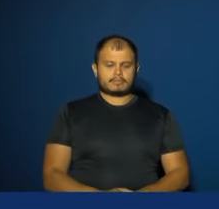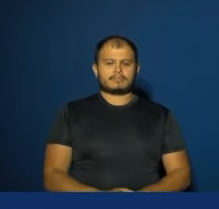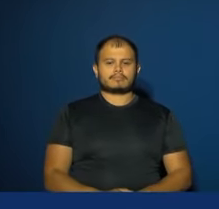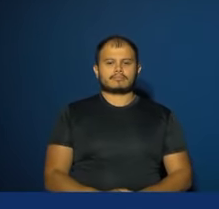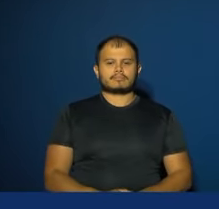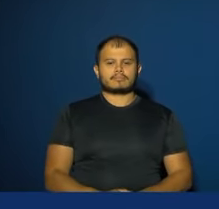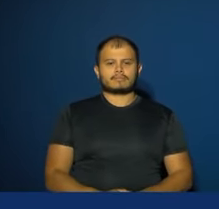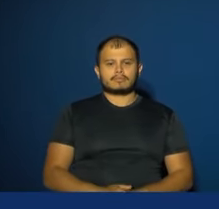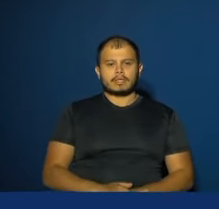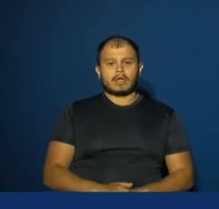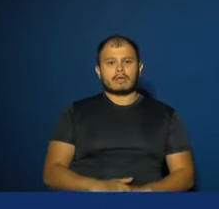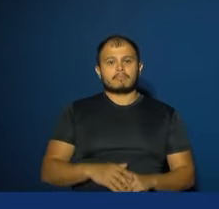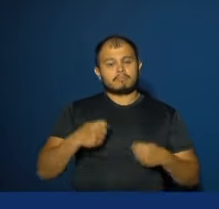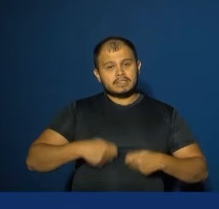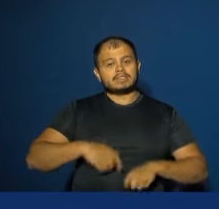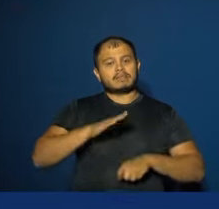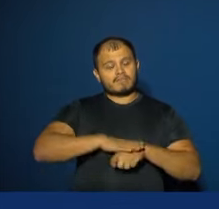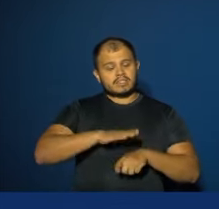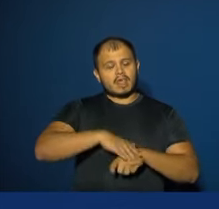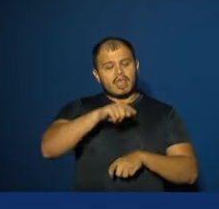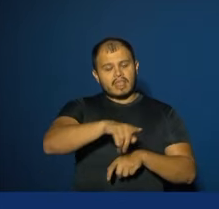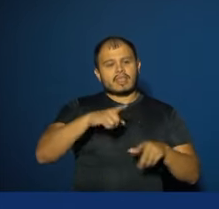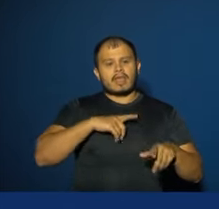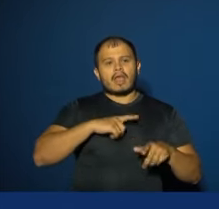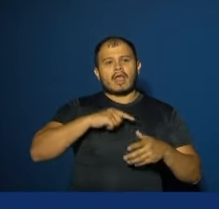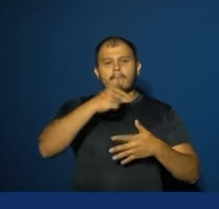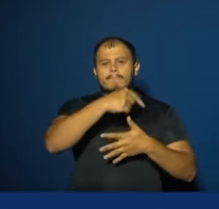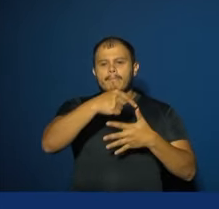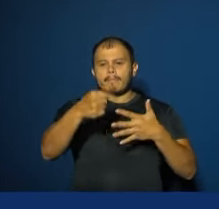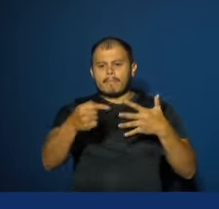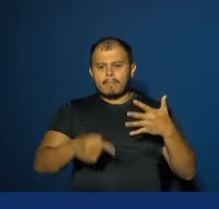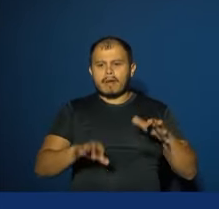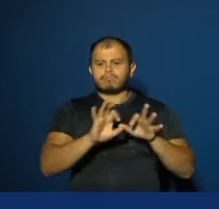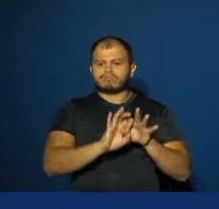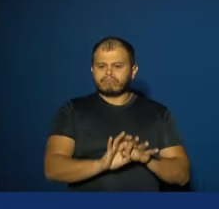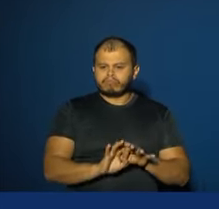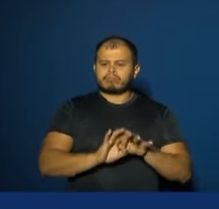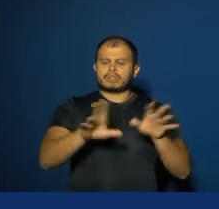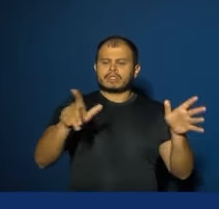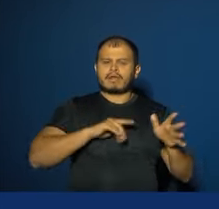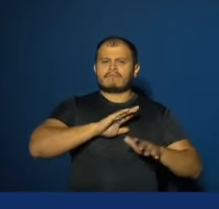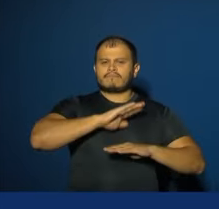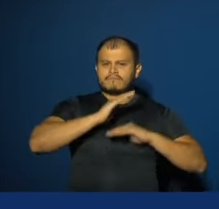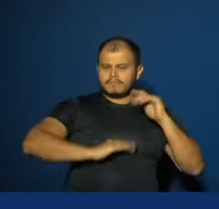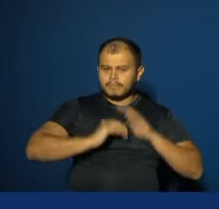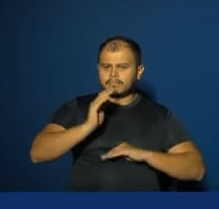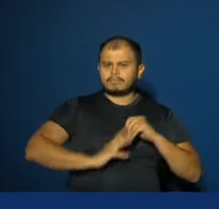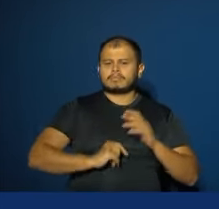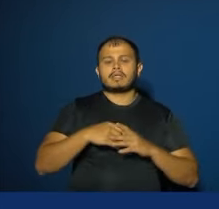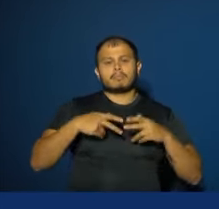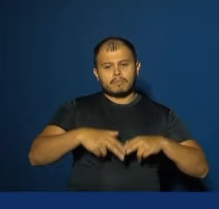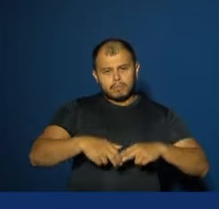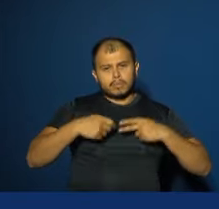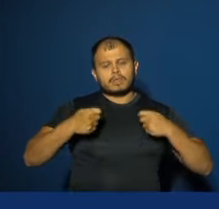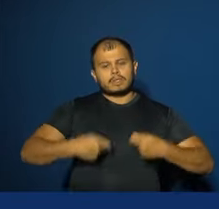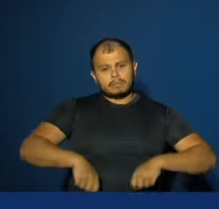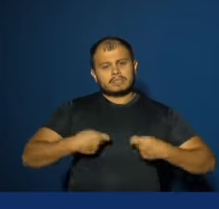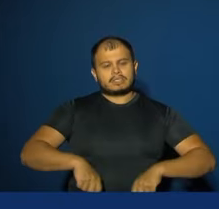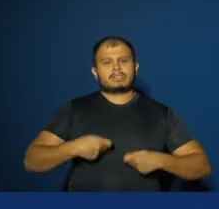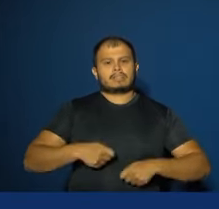ter várias opções ali, vão demandar realmente vários serviços, várias coisas diferentes, e as empresas têm que estar